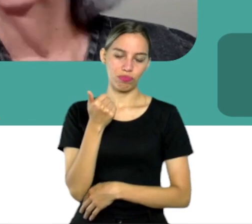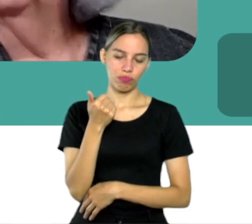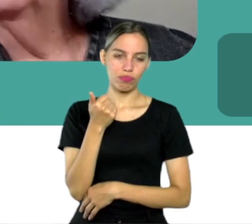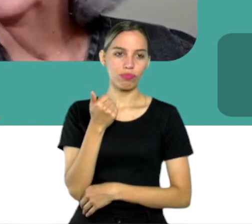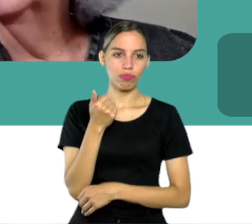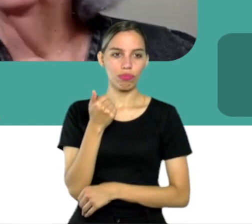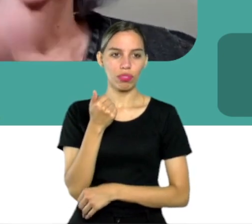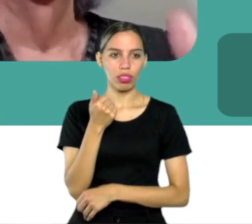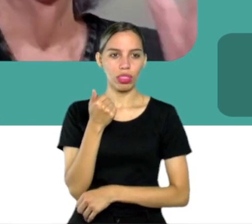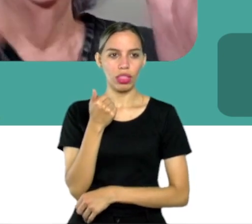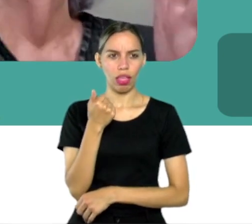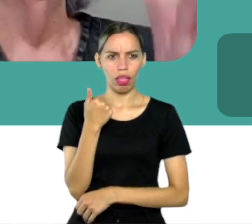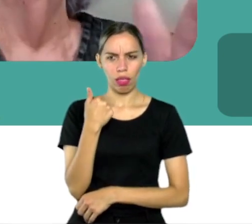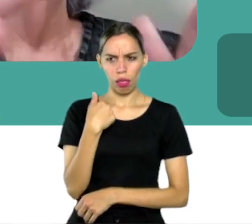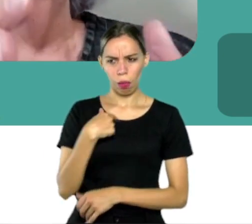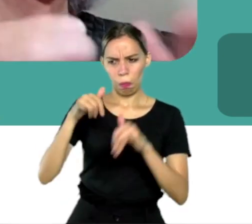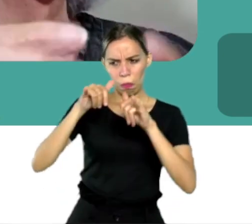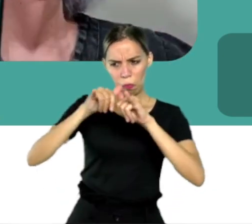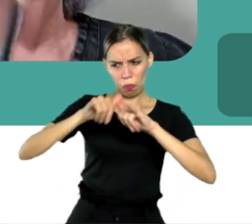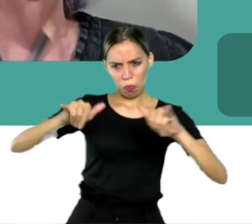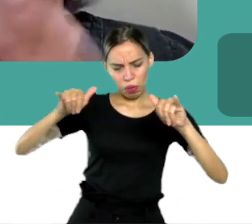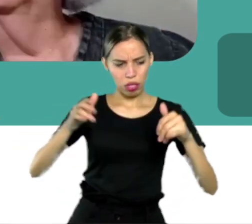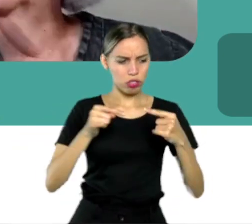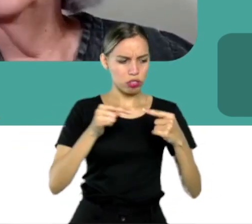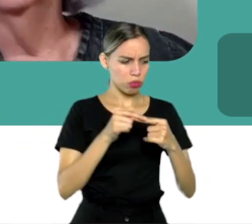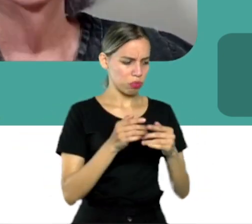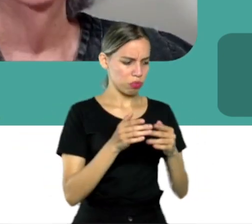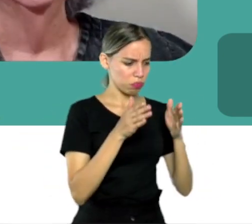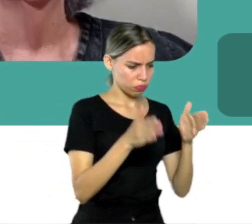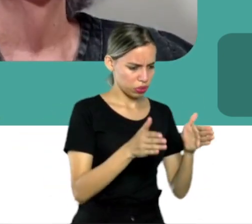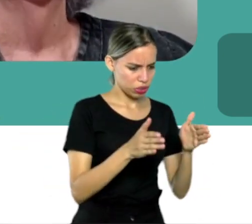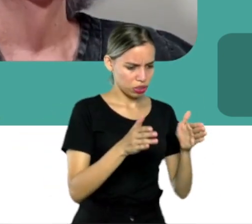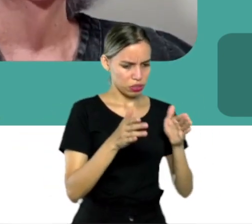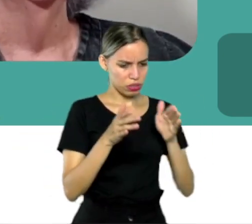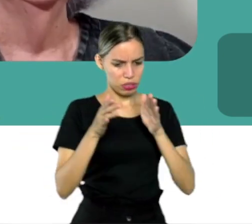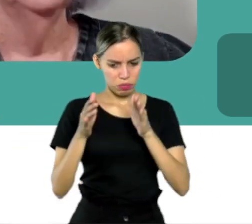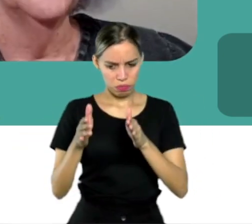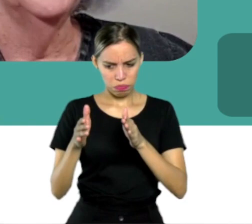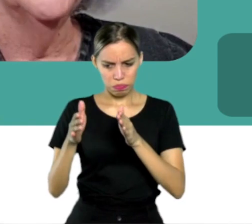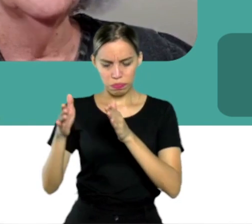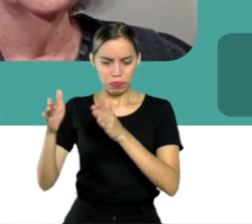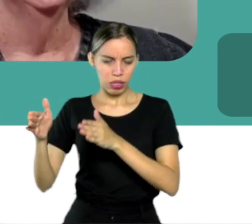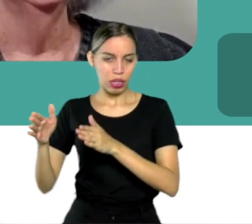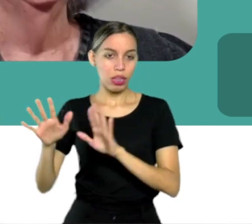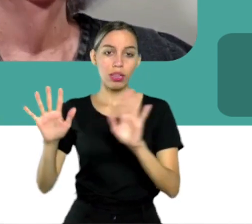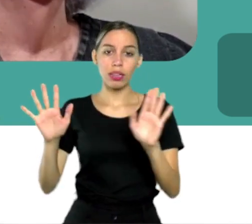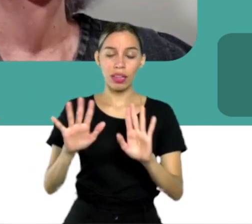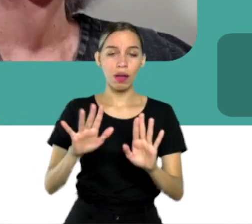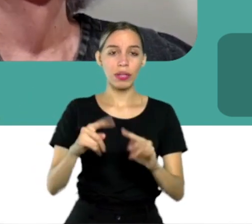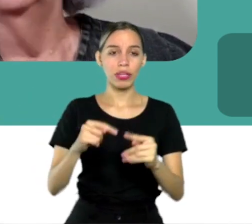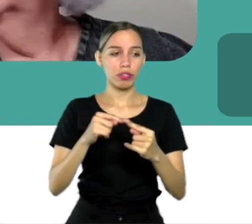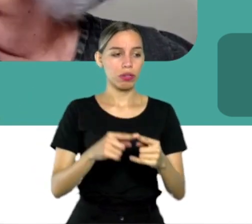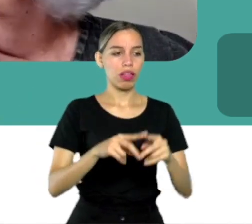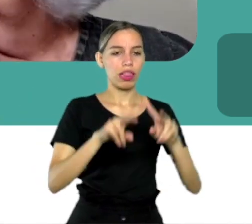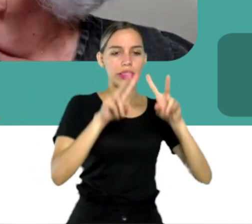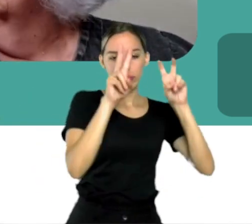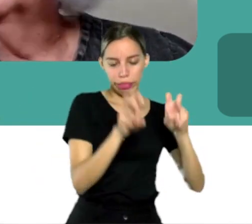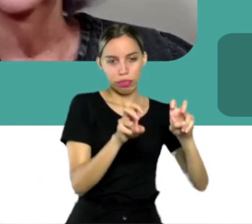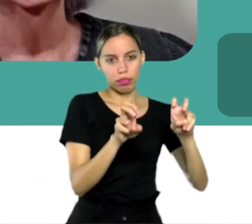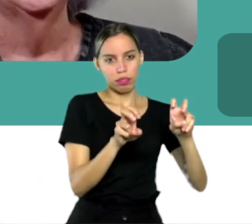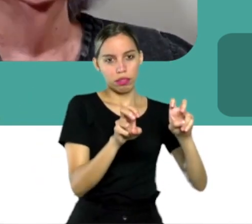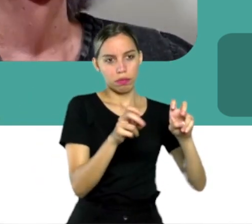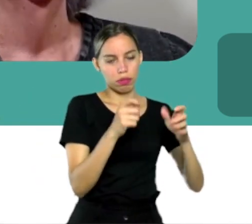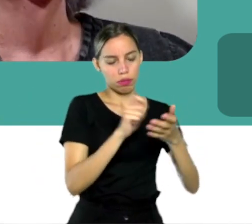Eu não publico por época que eu escrevi, não, é meio temático que eu escrevo. Então, por exemplo, quando eu quero escrever o